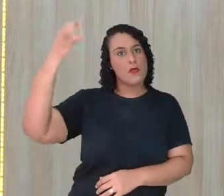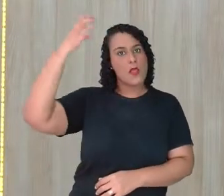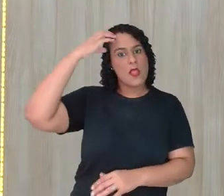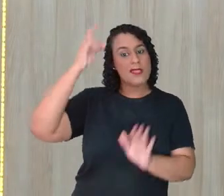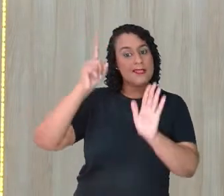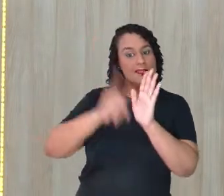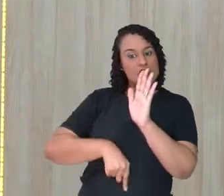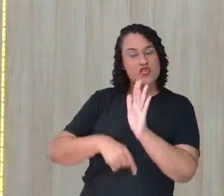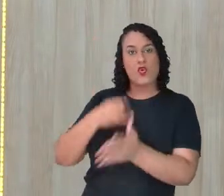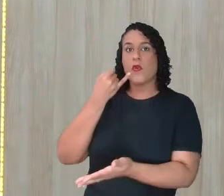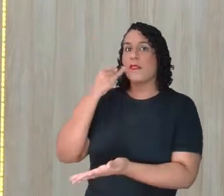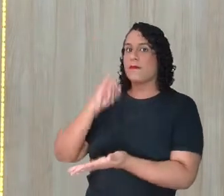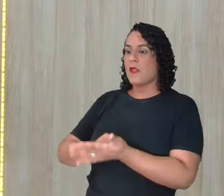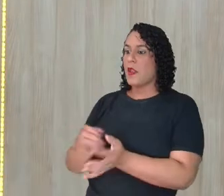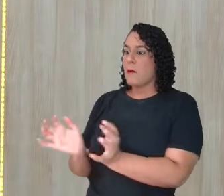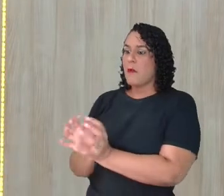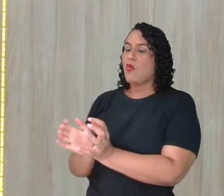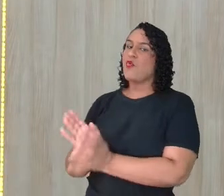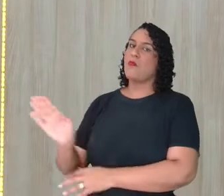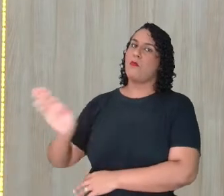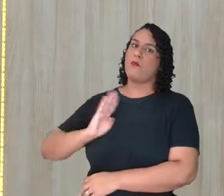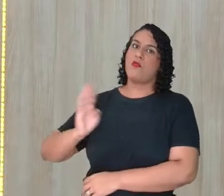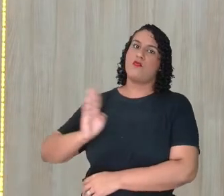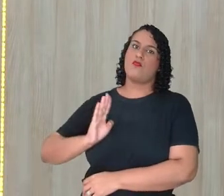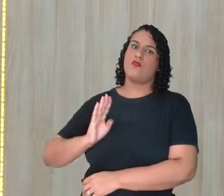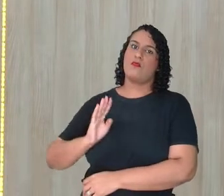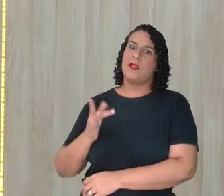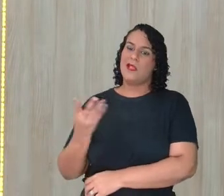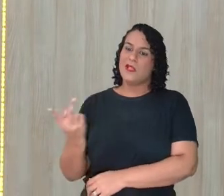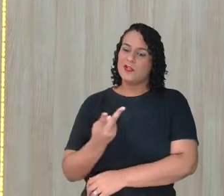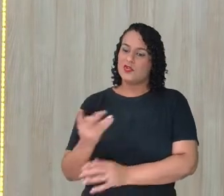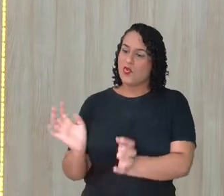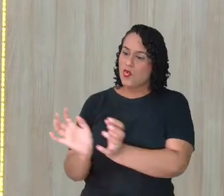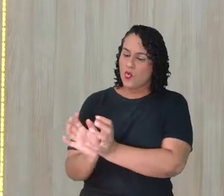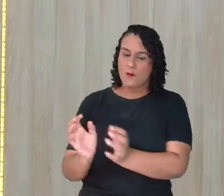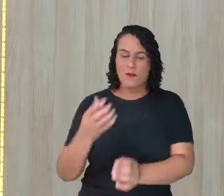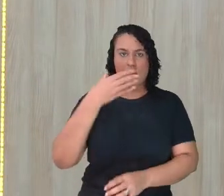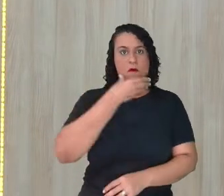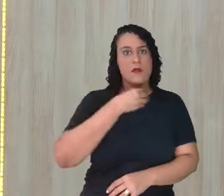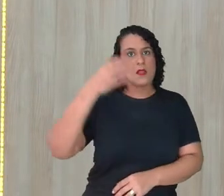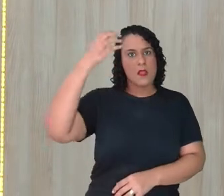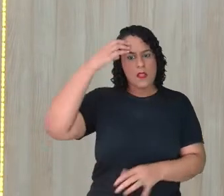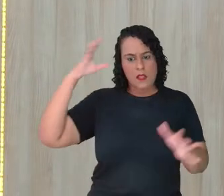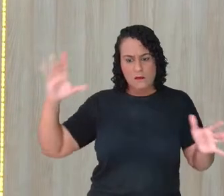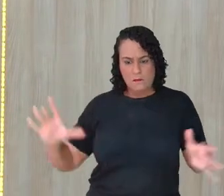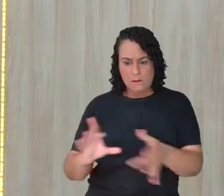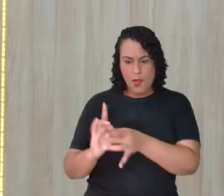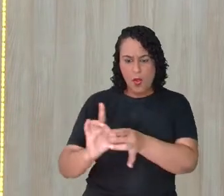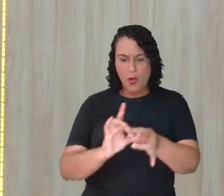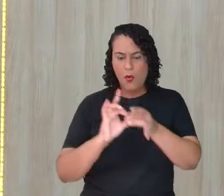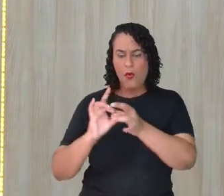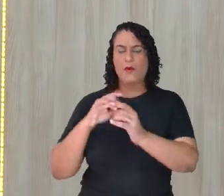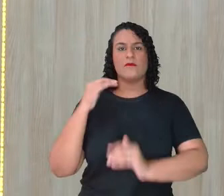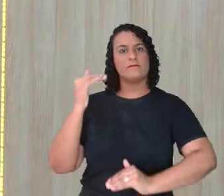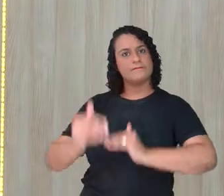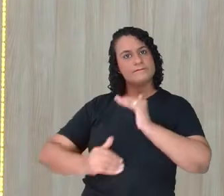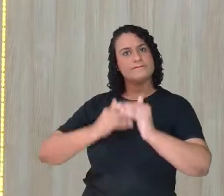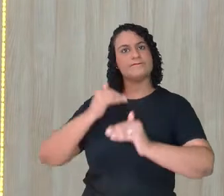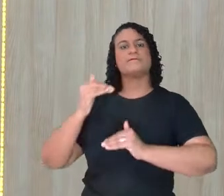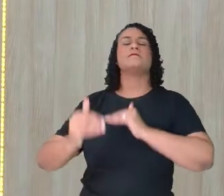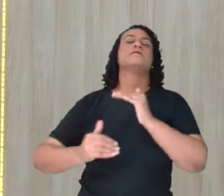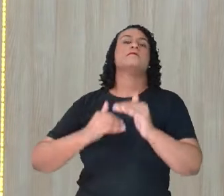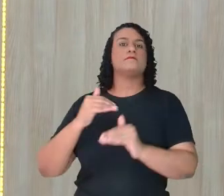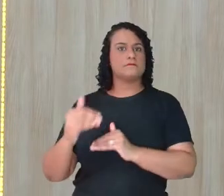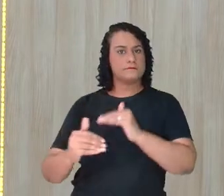para a burguesia. Então, junta esses dois grupos, a gente vai ter o desenvolvimento aí dessas